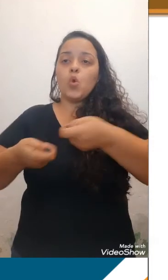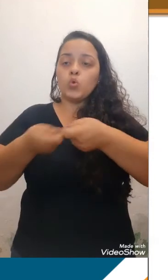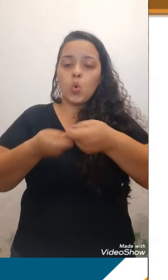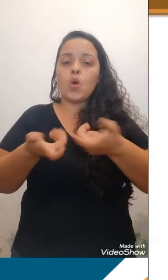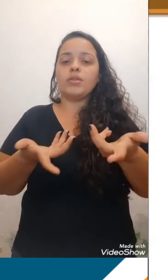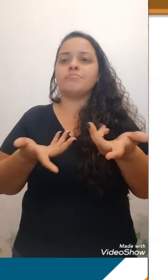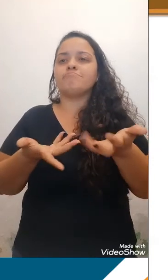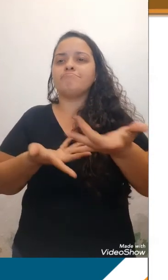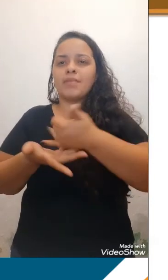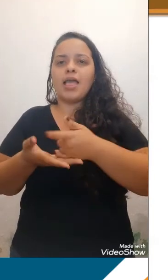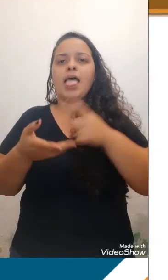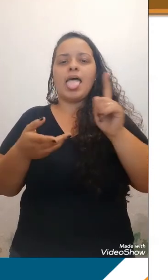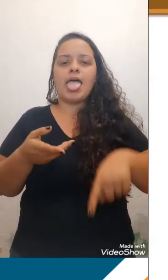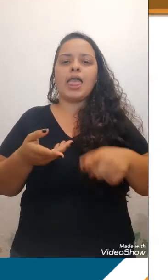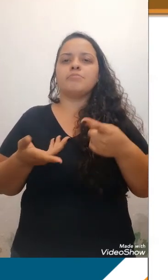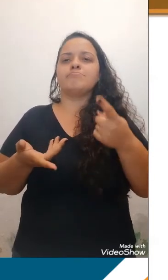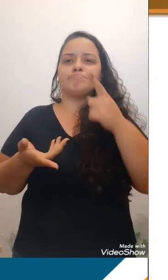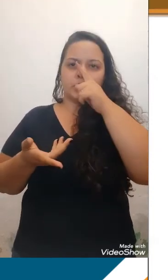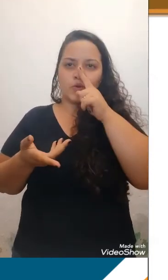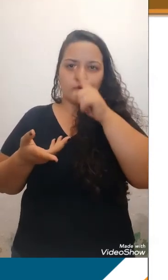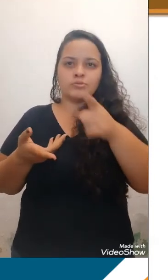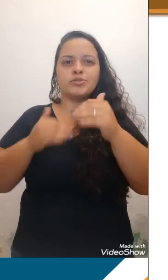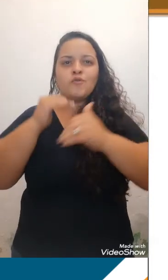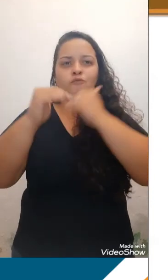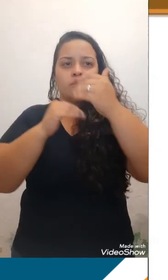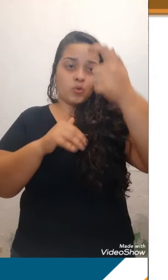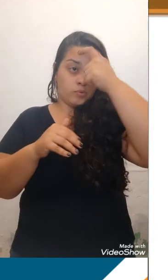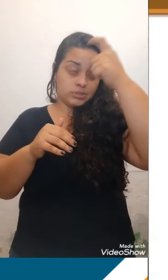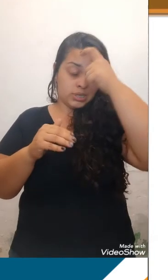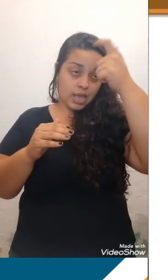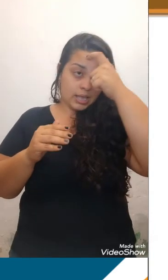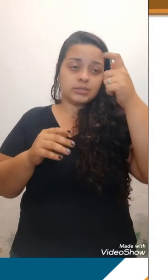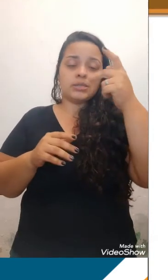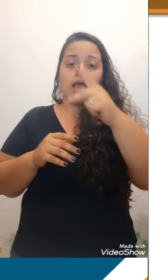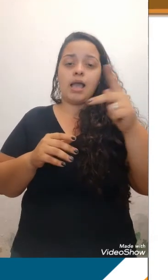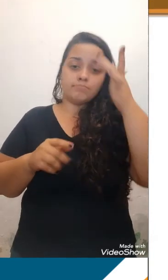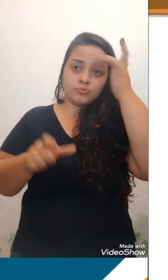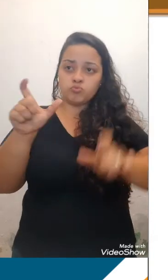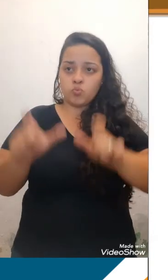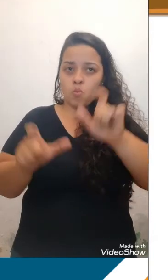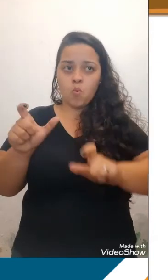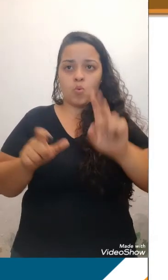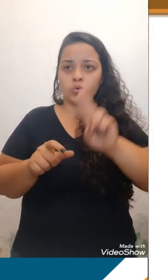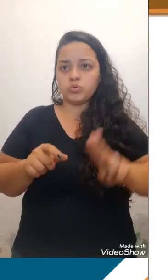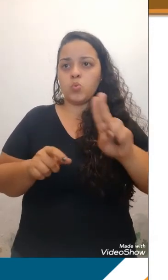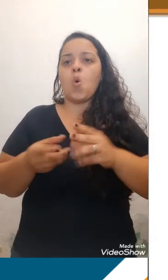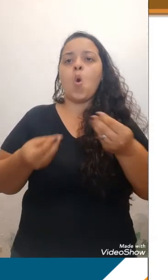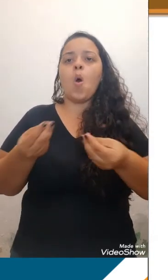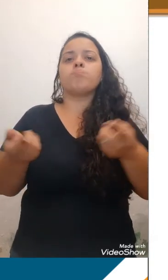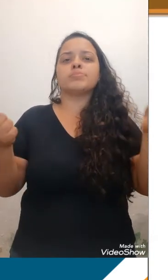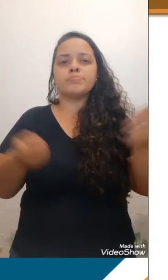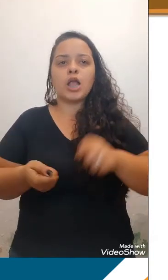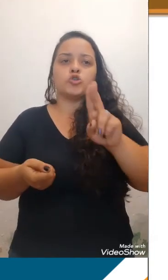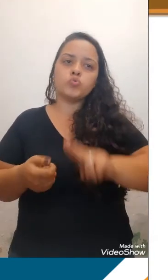o controle de dados torna-se nocivo ao desenvolvimento da consciência estética dos usuários, bem como a possibilidade de